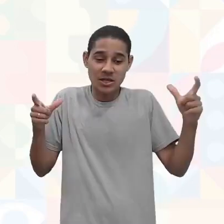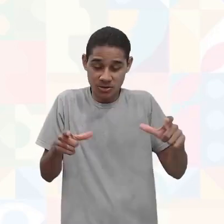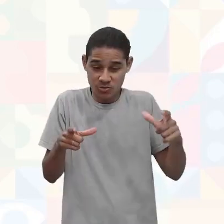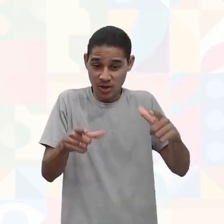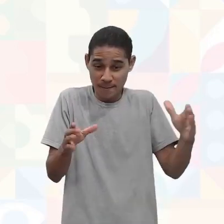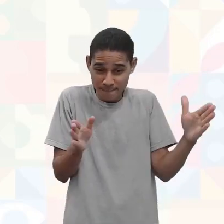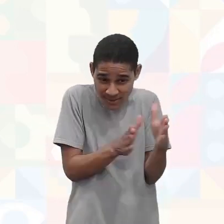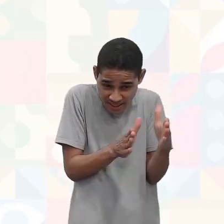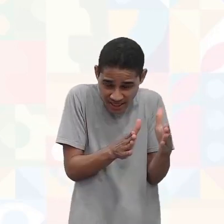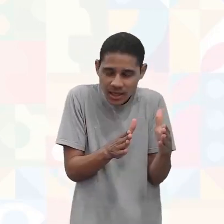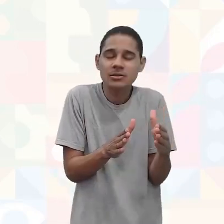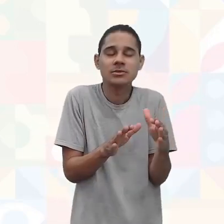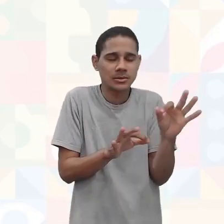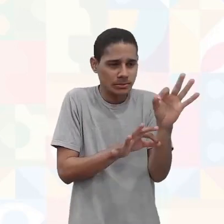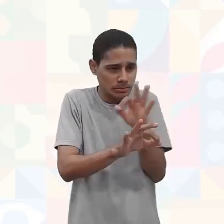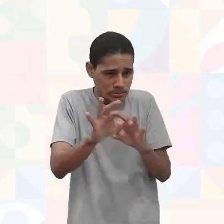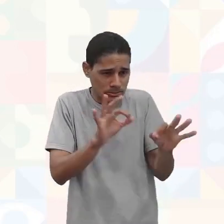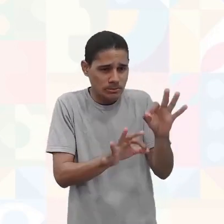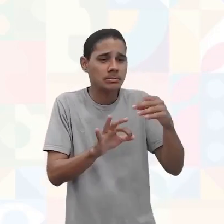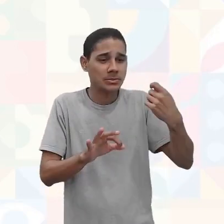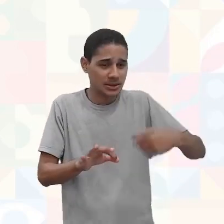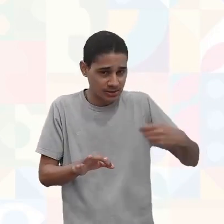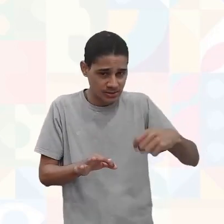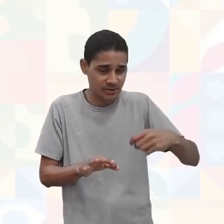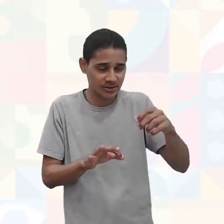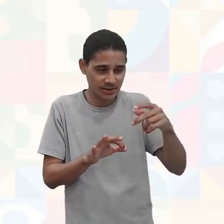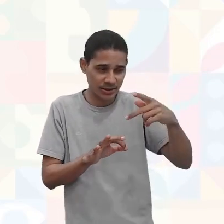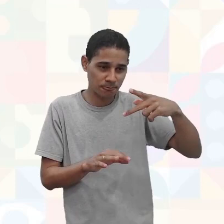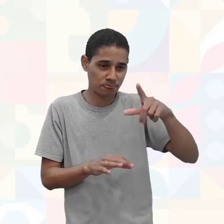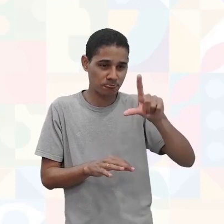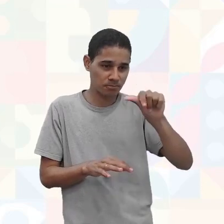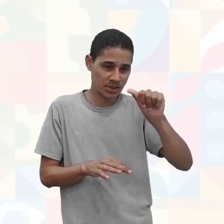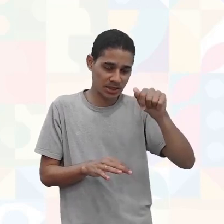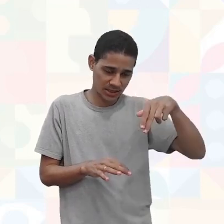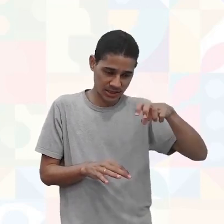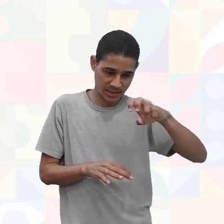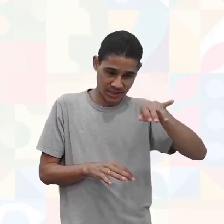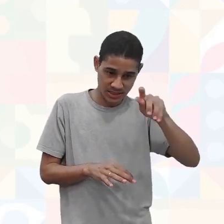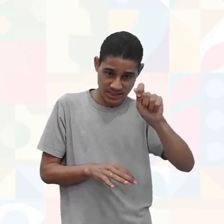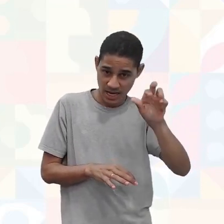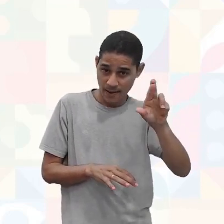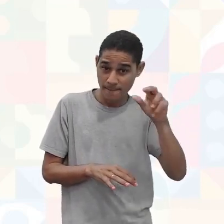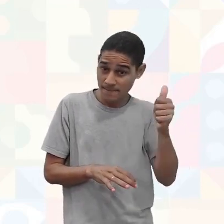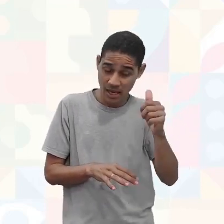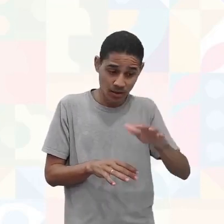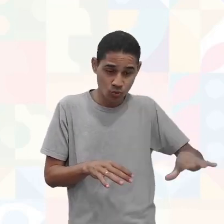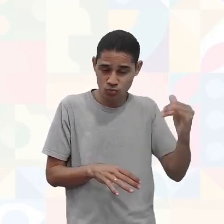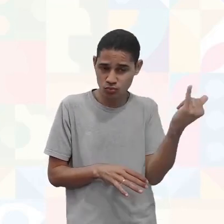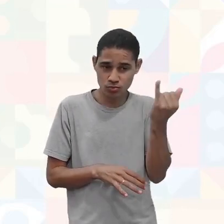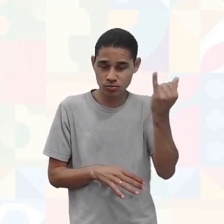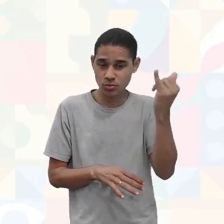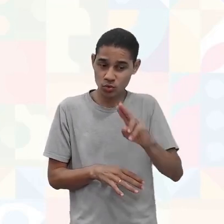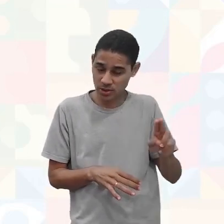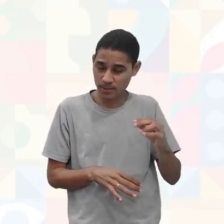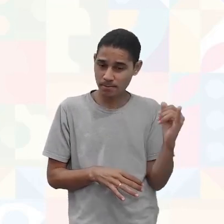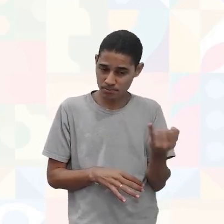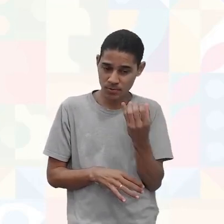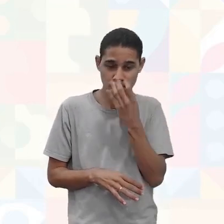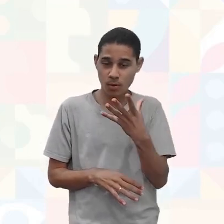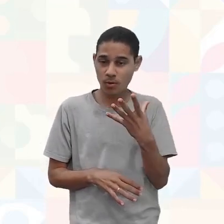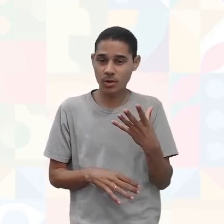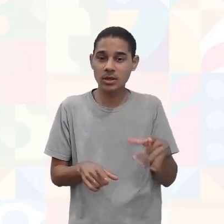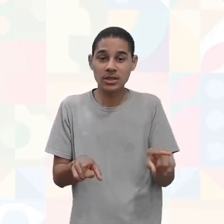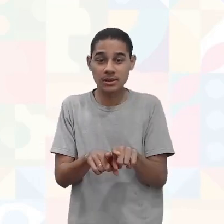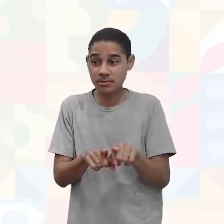bem planejada para aproveitar ao máximo esse espaço. E ambiente mais amplo, a gente consegue fazer algo muito mais,